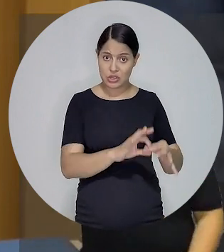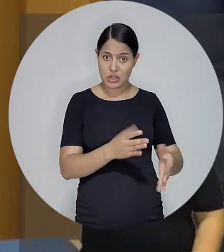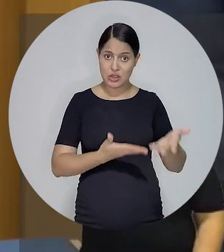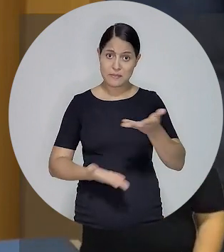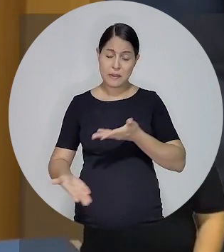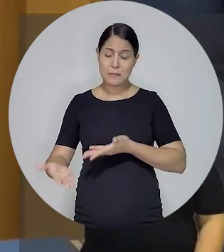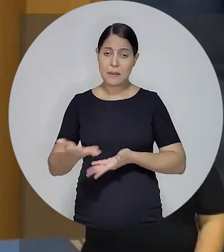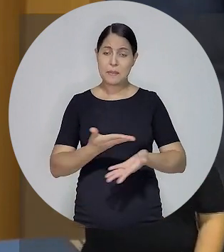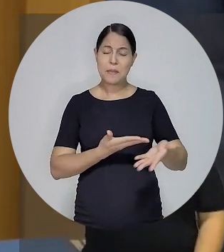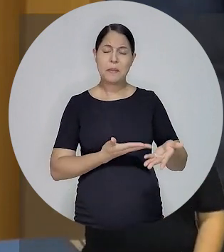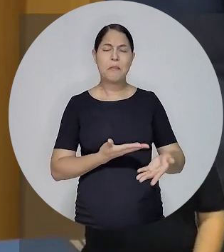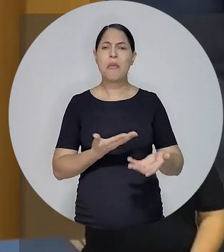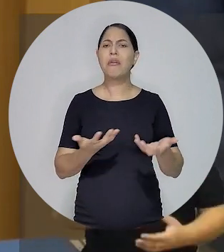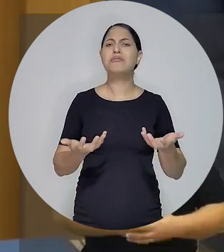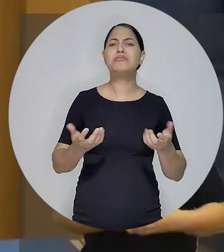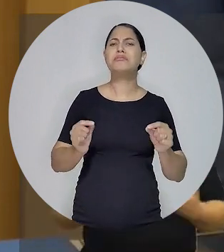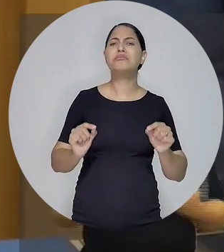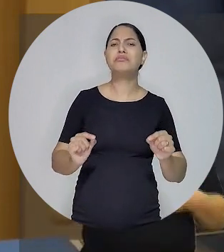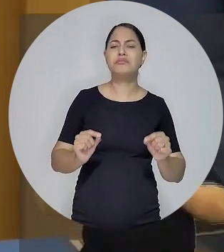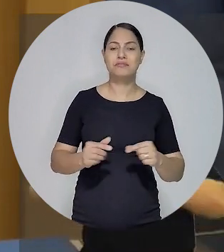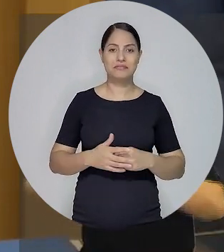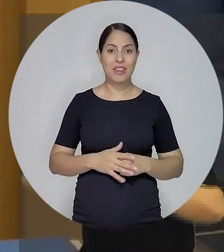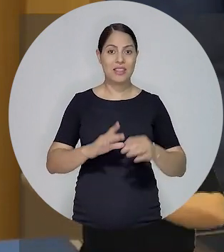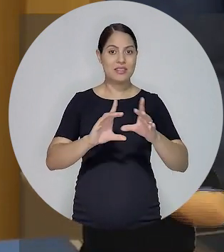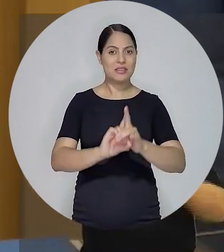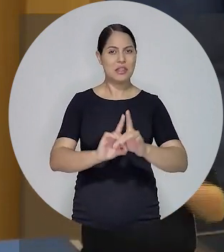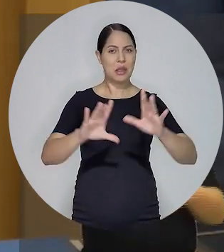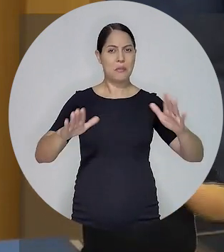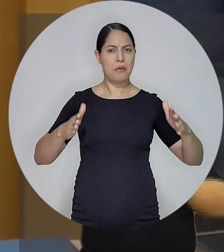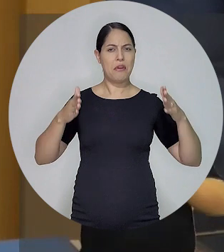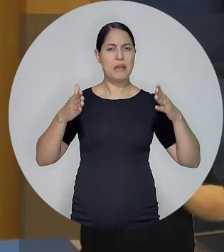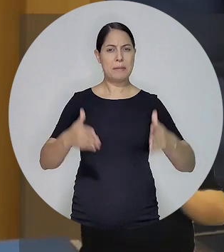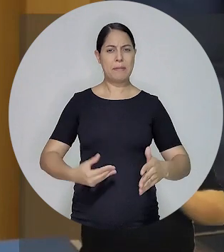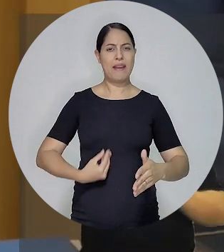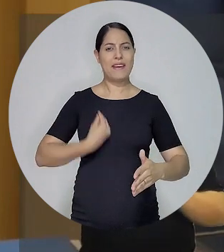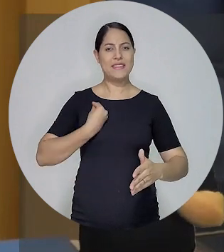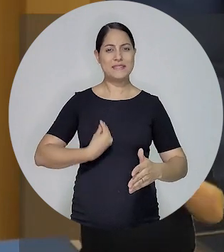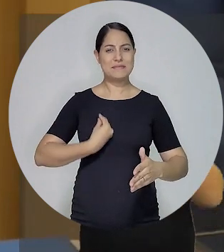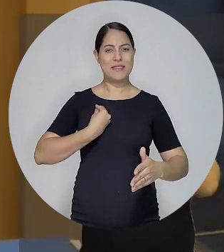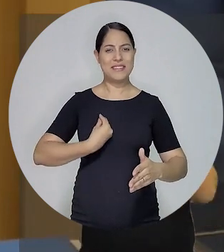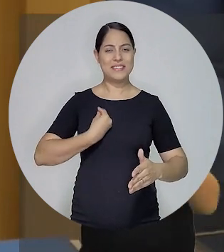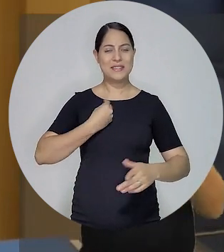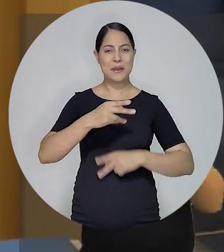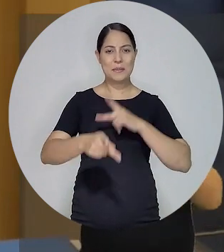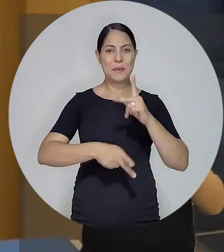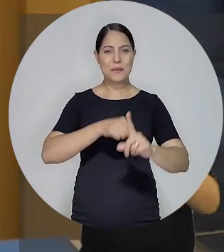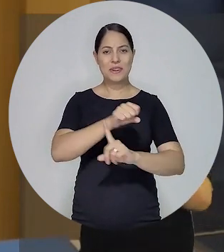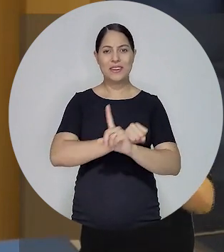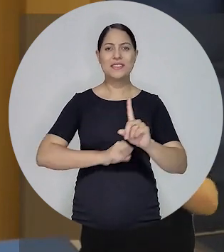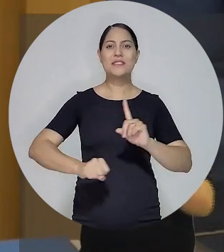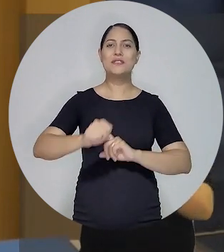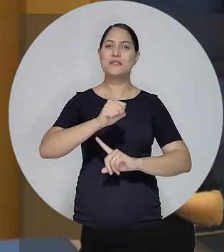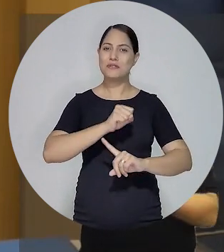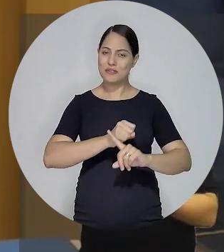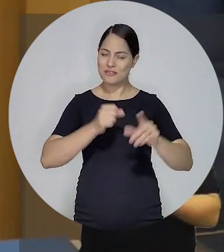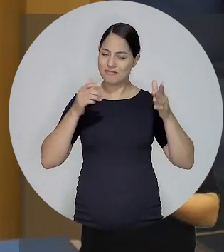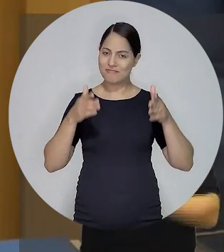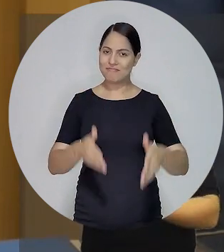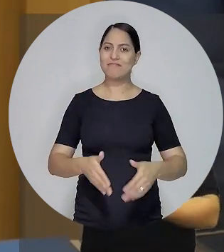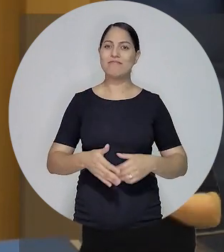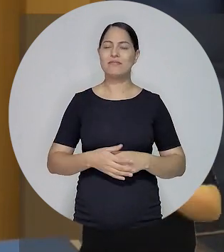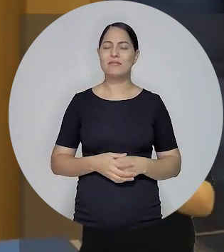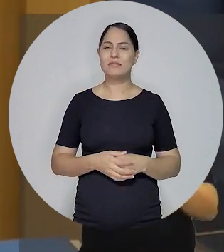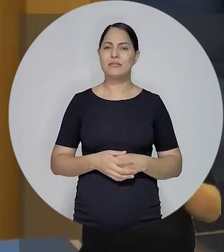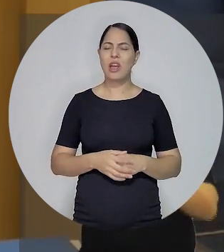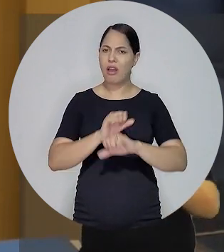esta ação concreta, buscamos ampliar a participação democrática da sociedade